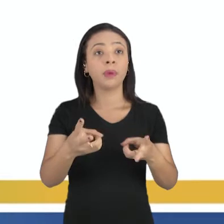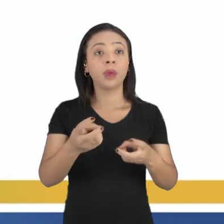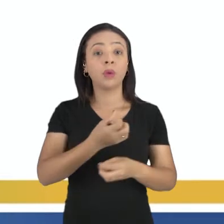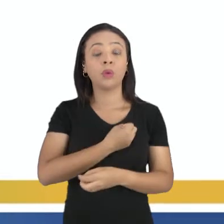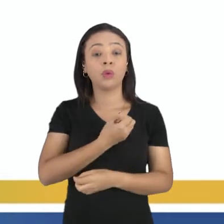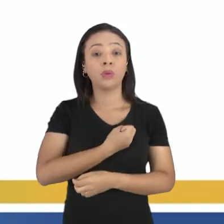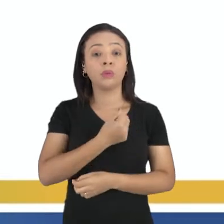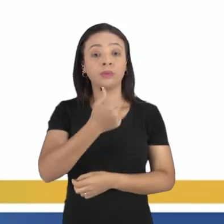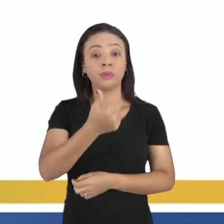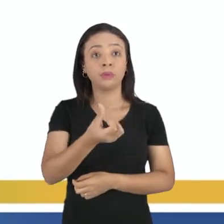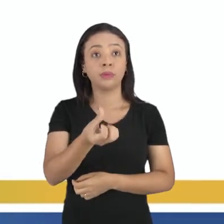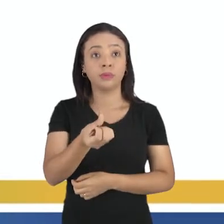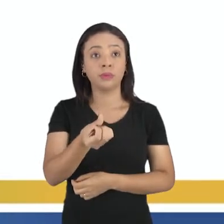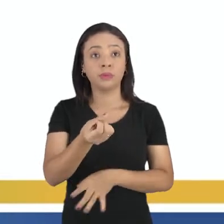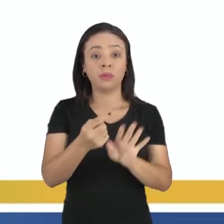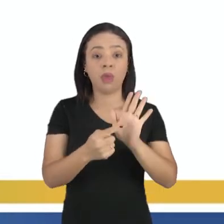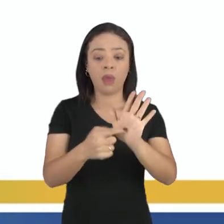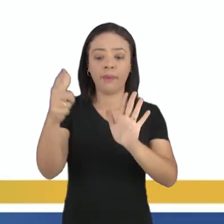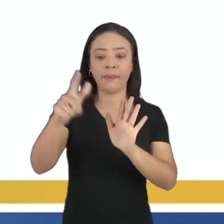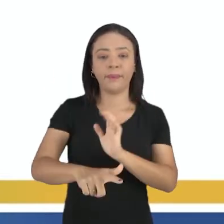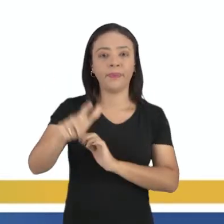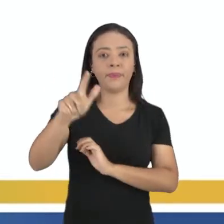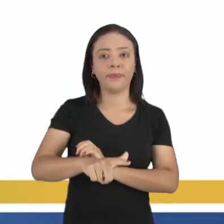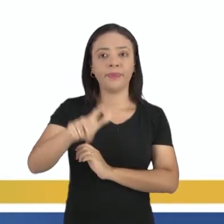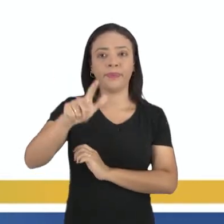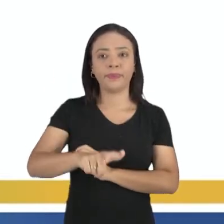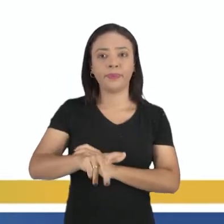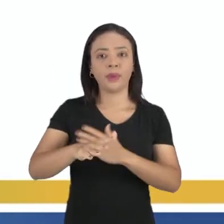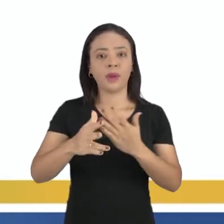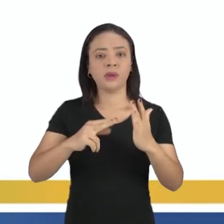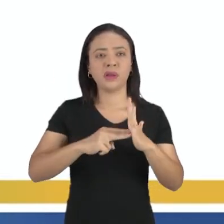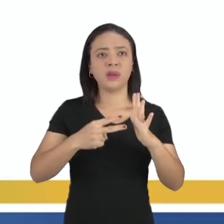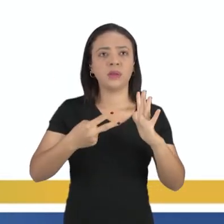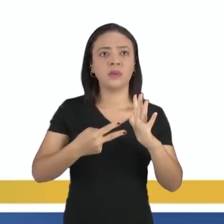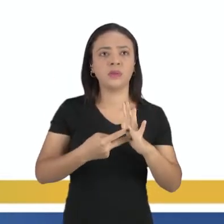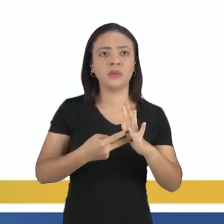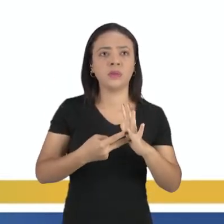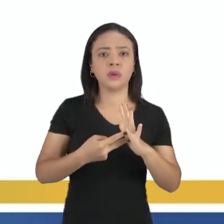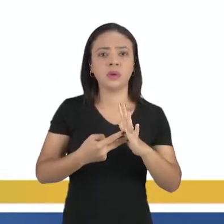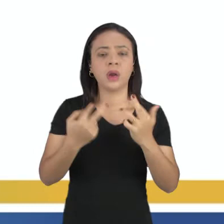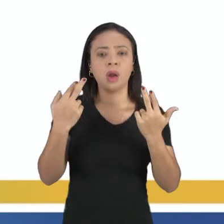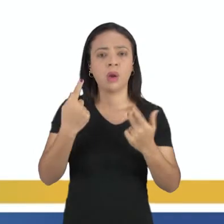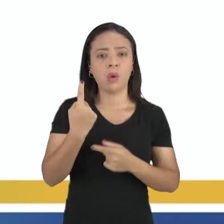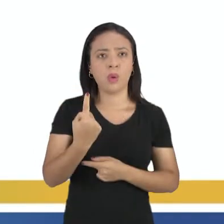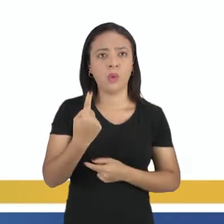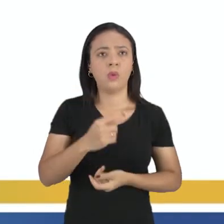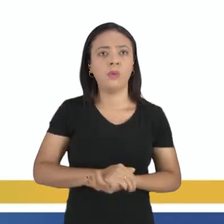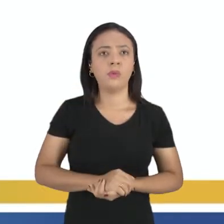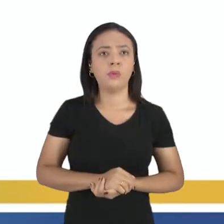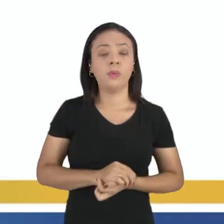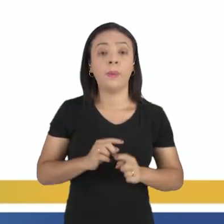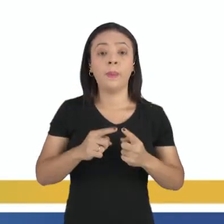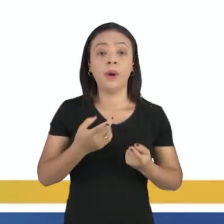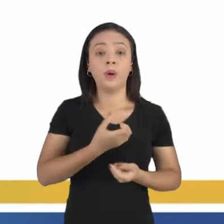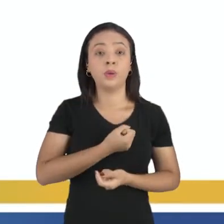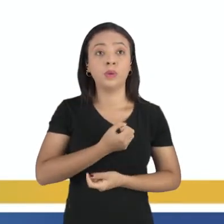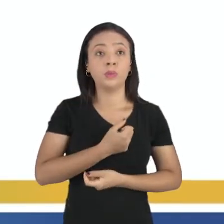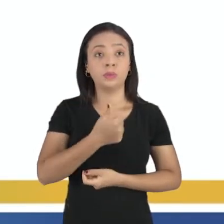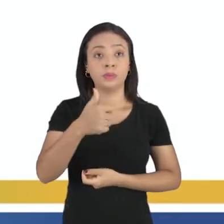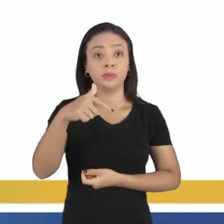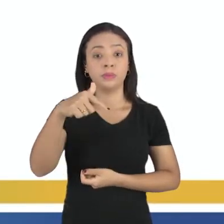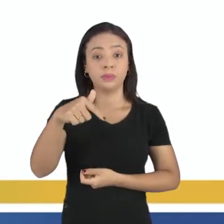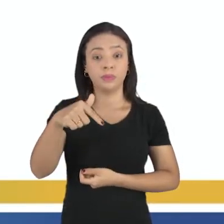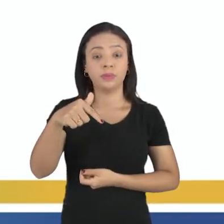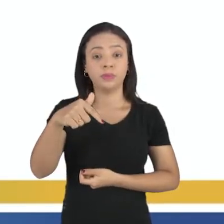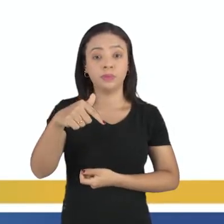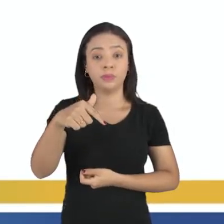repete apenas uma vez, então podemos afirmar que sua frequência absoluta é igual a 1. Já o número 17, né, referente